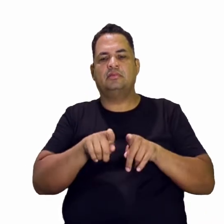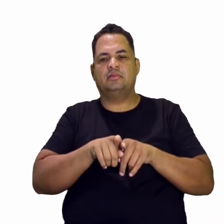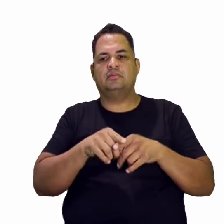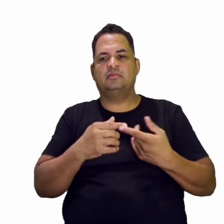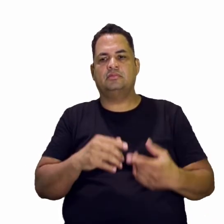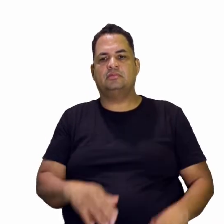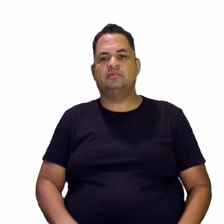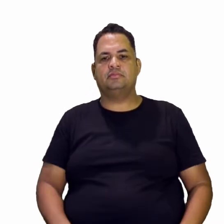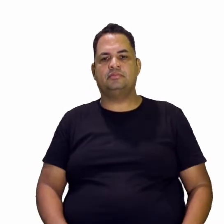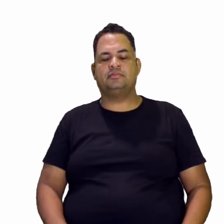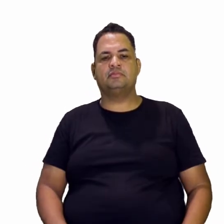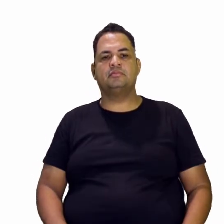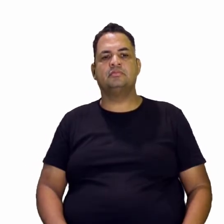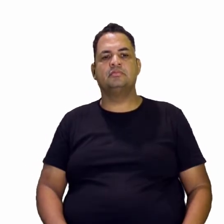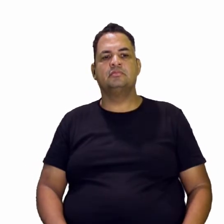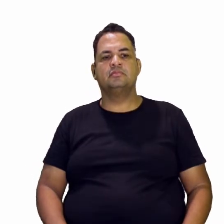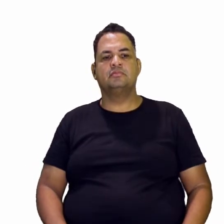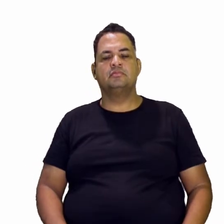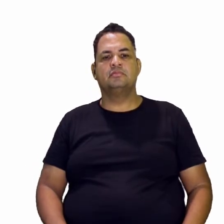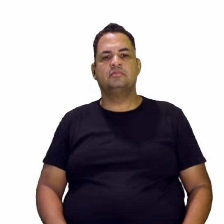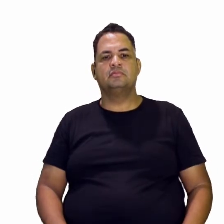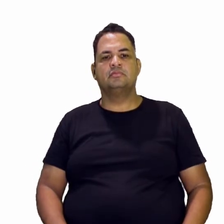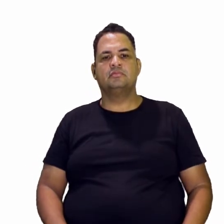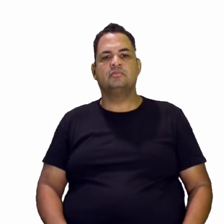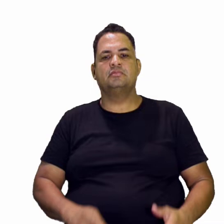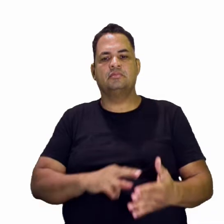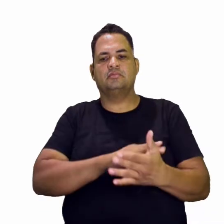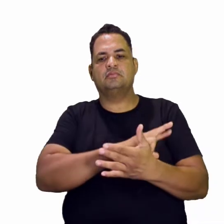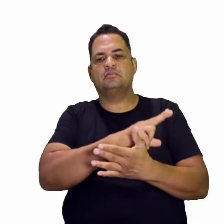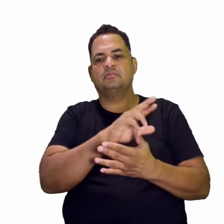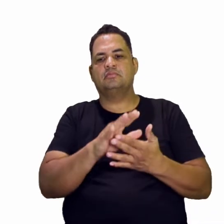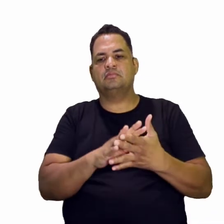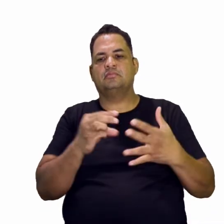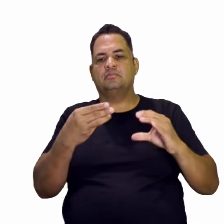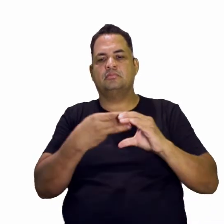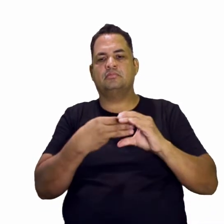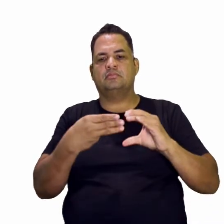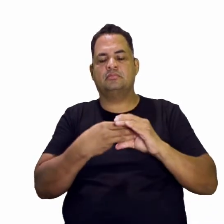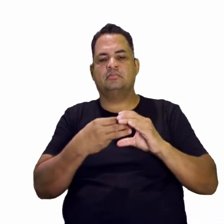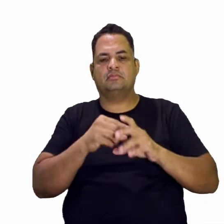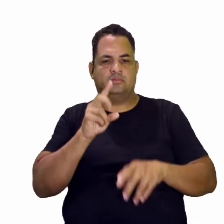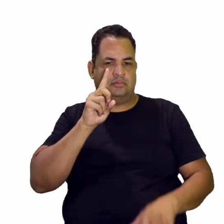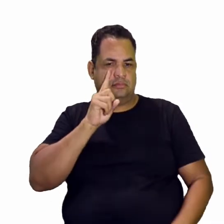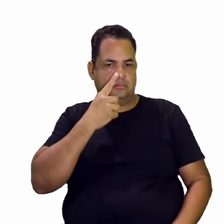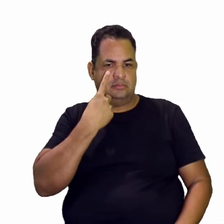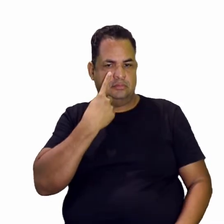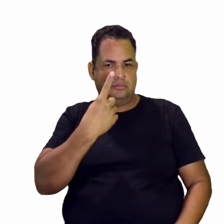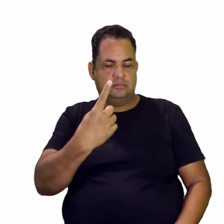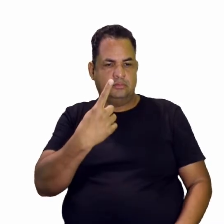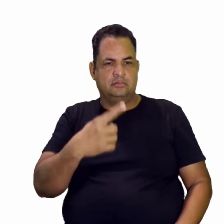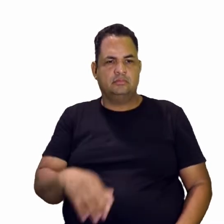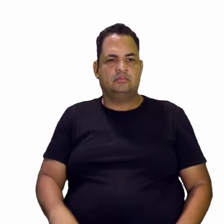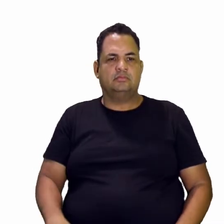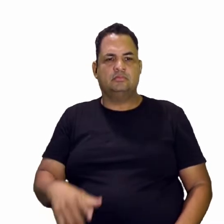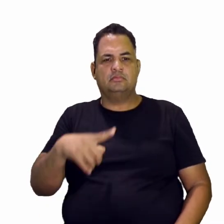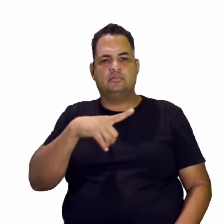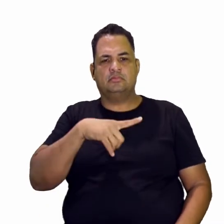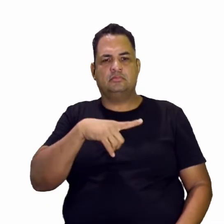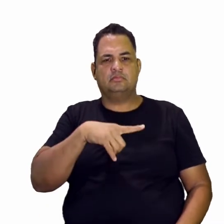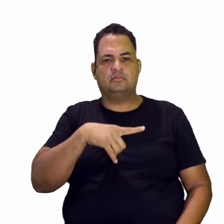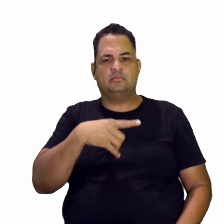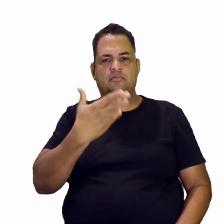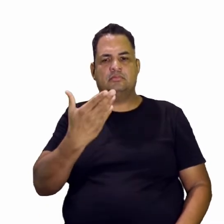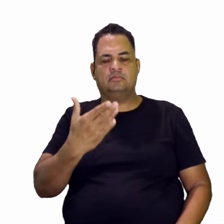de dinoflagelados. E há as multicelulares, essas multicelulares são visíveis, né? Então aqui a gente tem o sargaço,